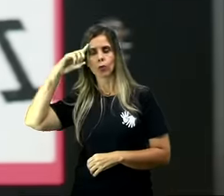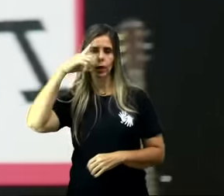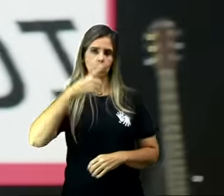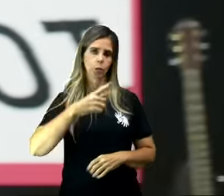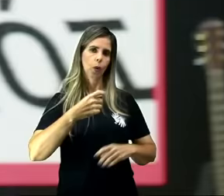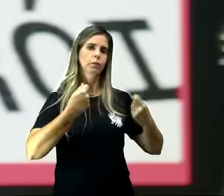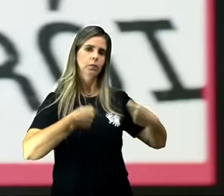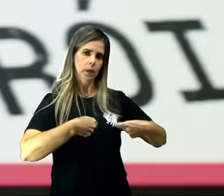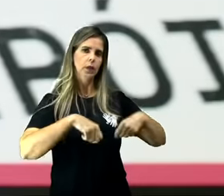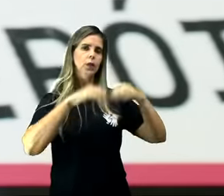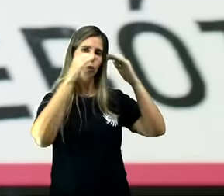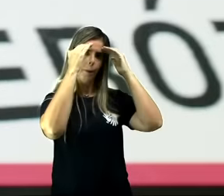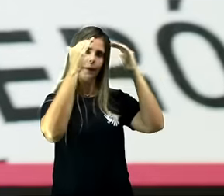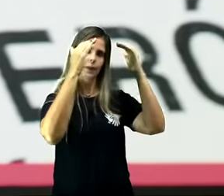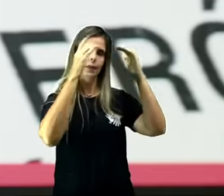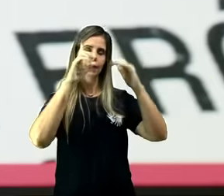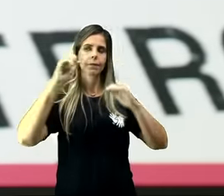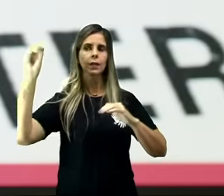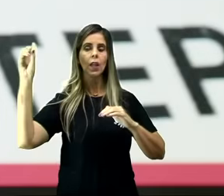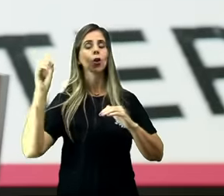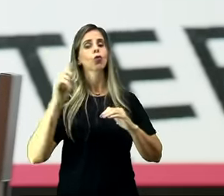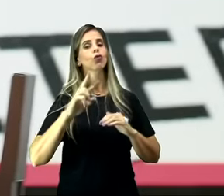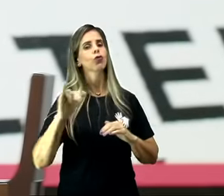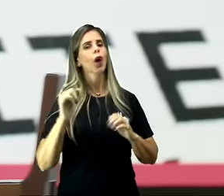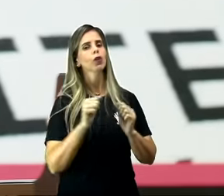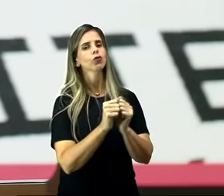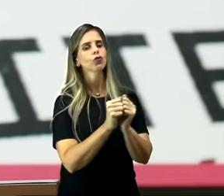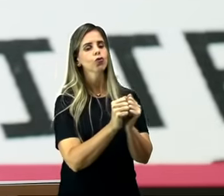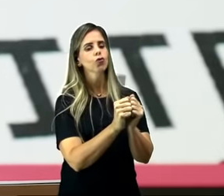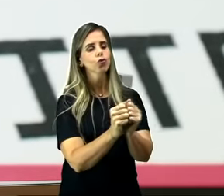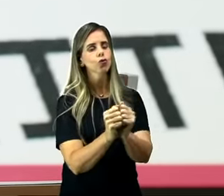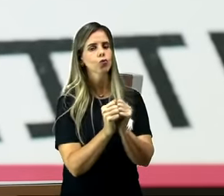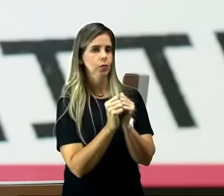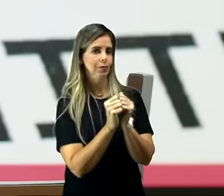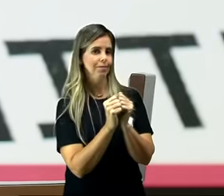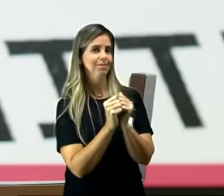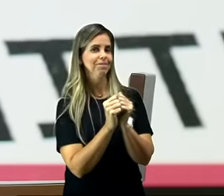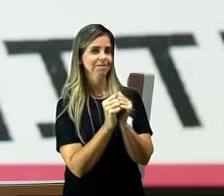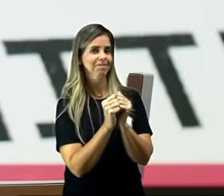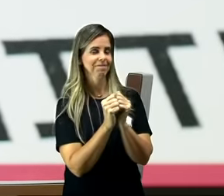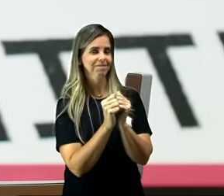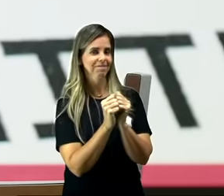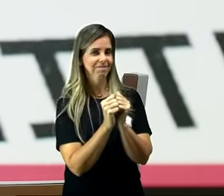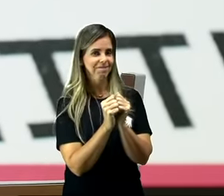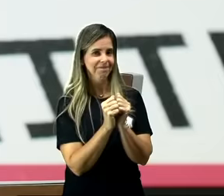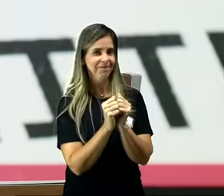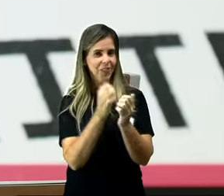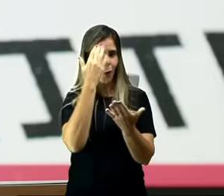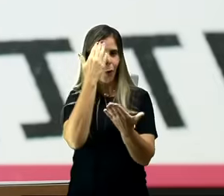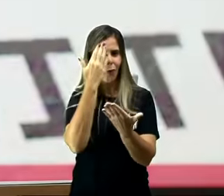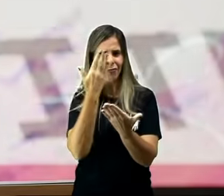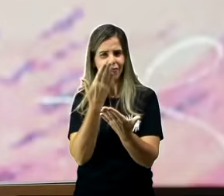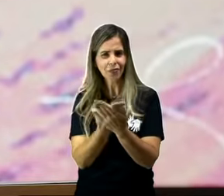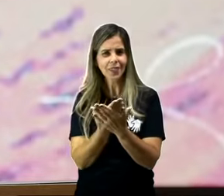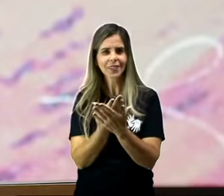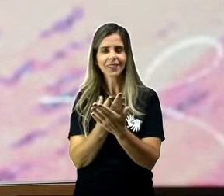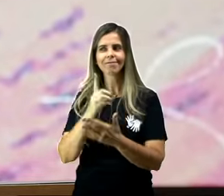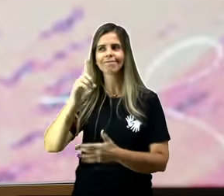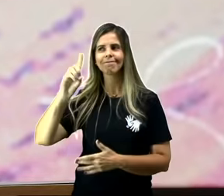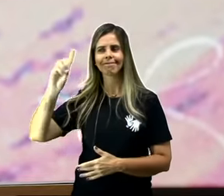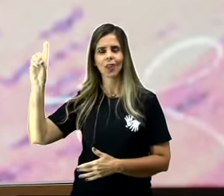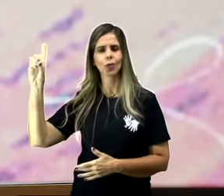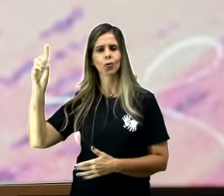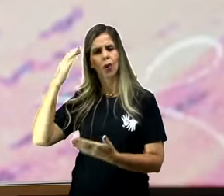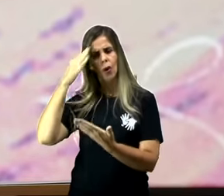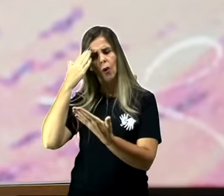eu. Ai, meu Deus, alguém pega essa palavra. Tem coragem de falar para alguém assim, ó, confia na voz que te chamou. Fala para ele, fala. Confia